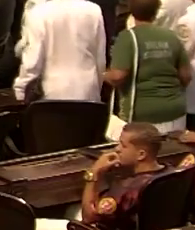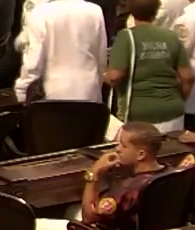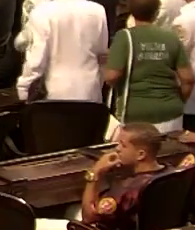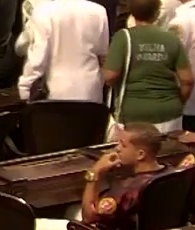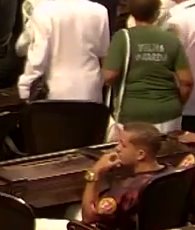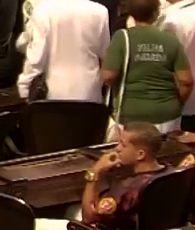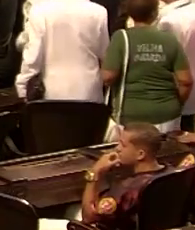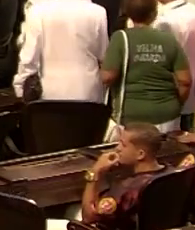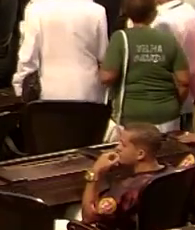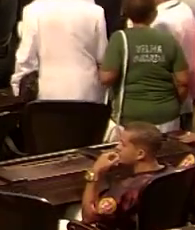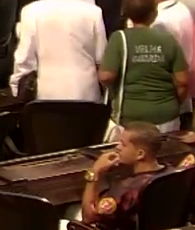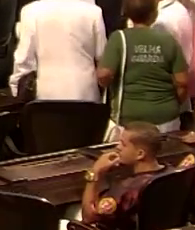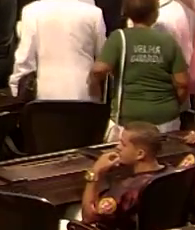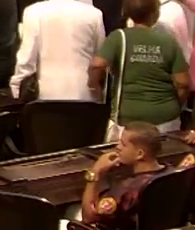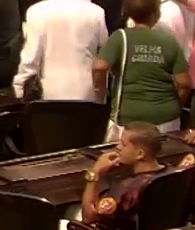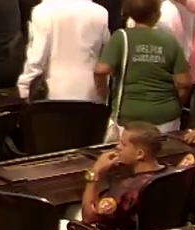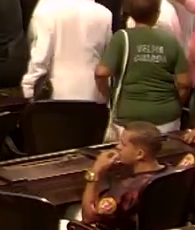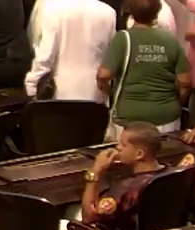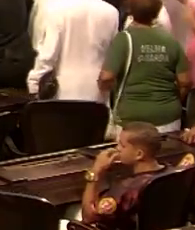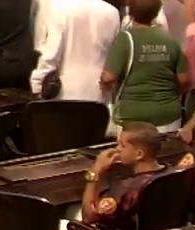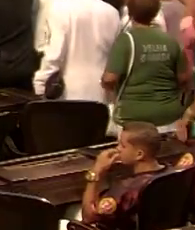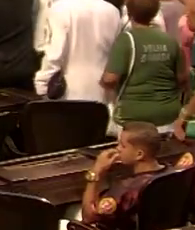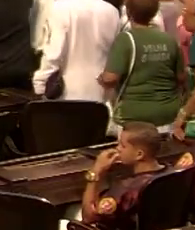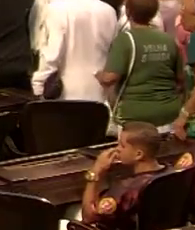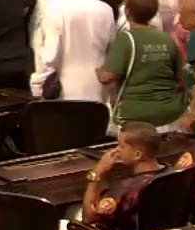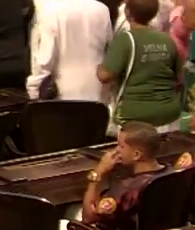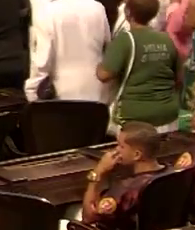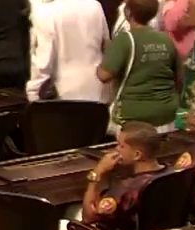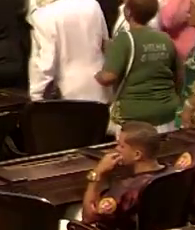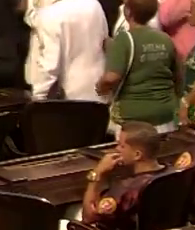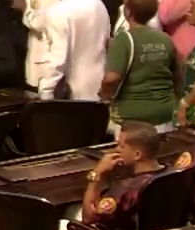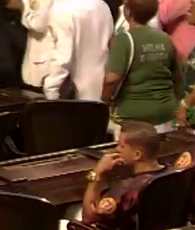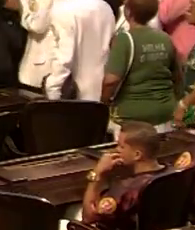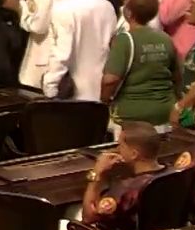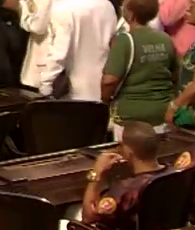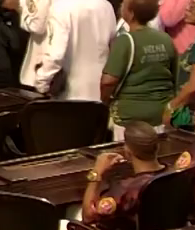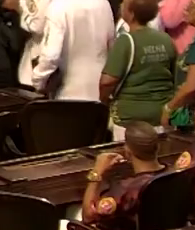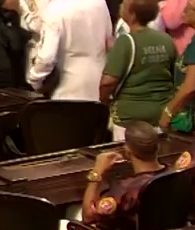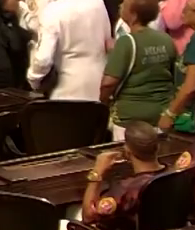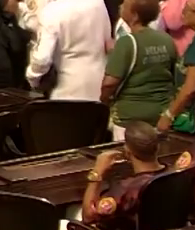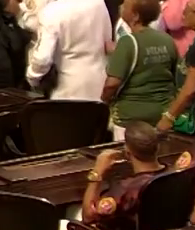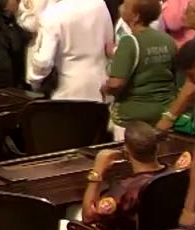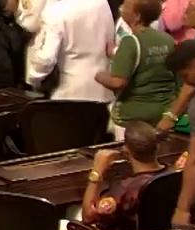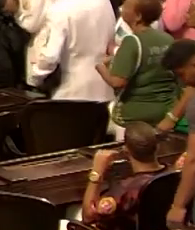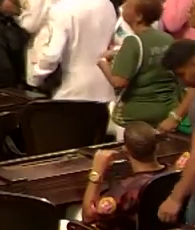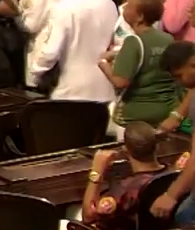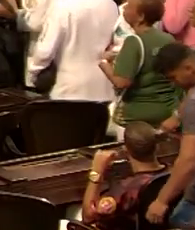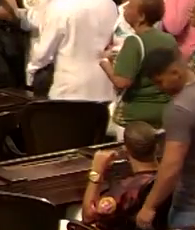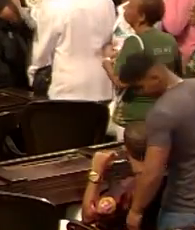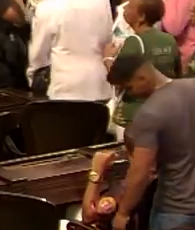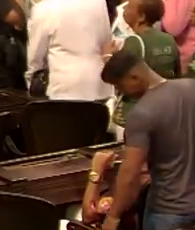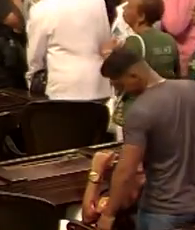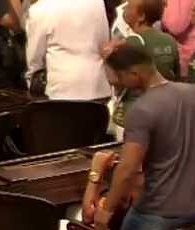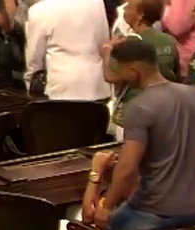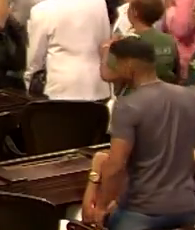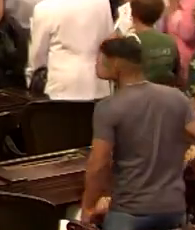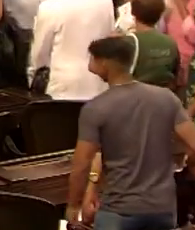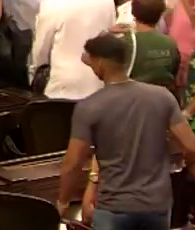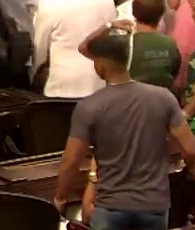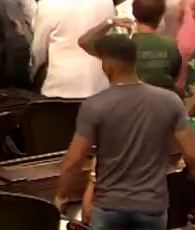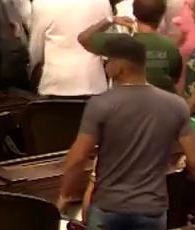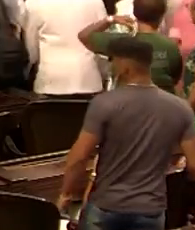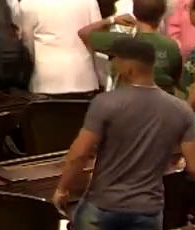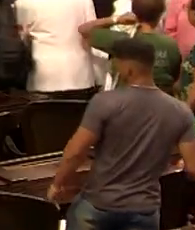a vitória não enxerga a cicatriz. Sobre os olhos vai chorar, é de branco no Egé, assim fez